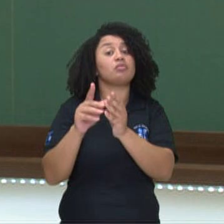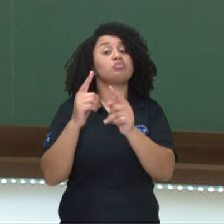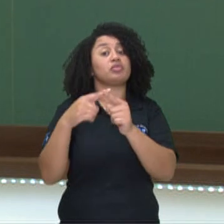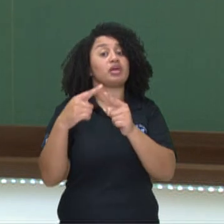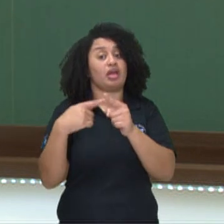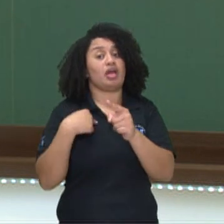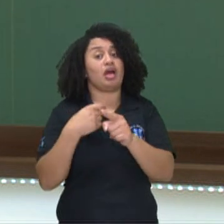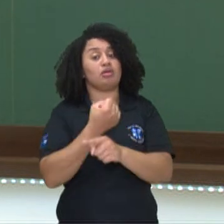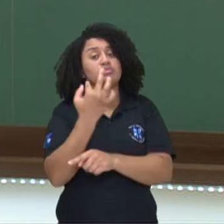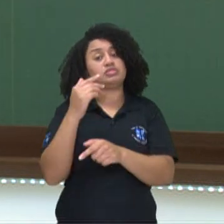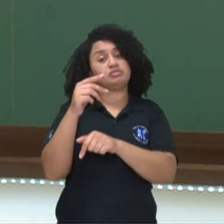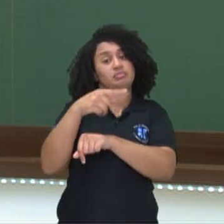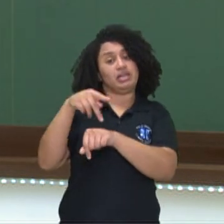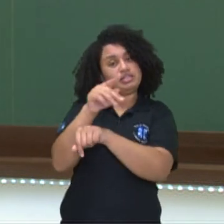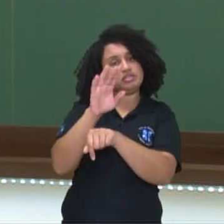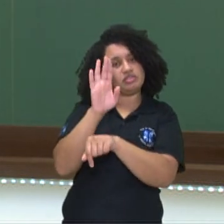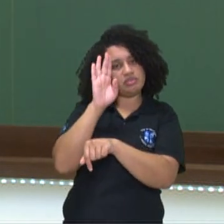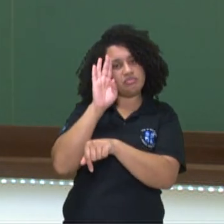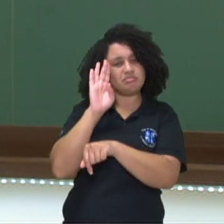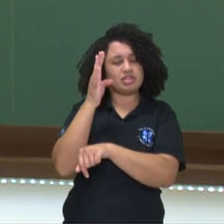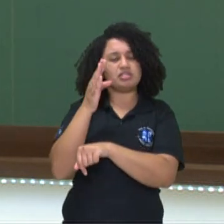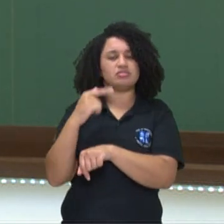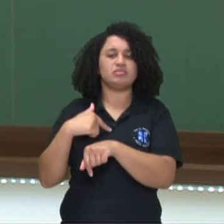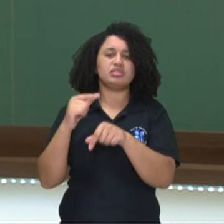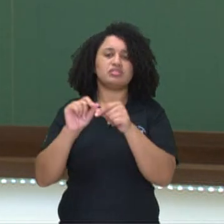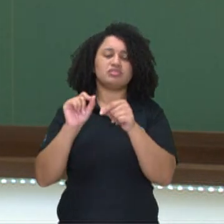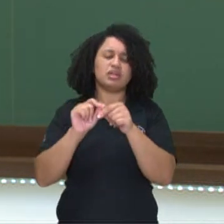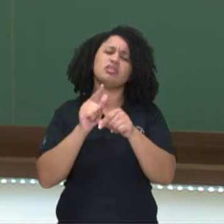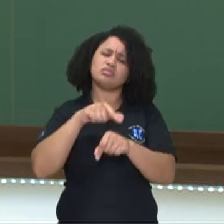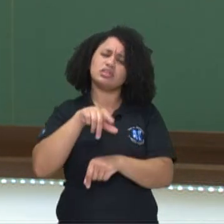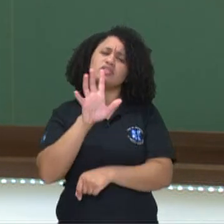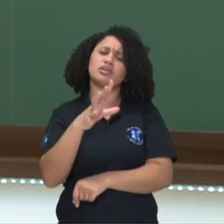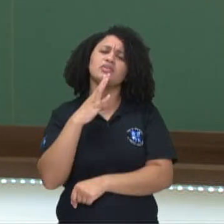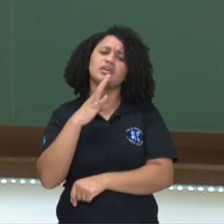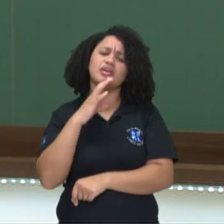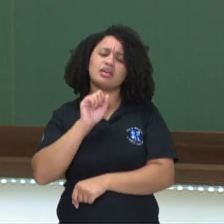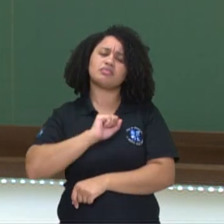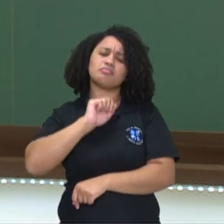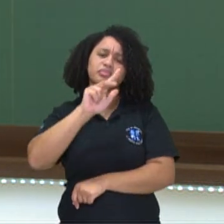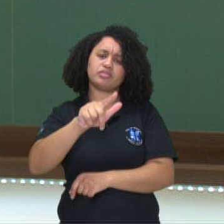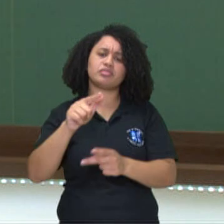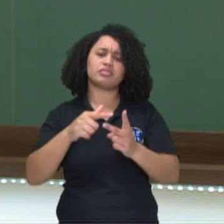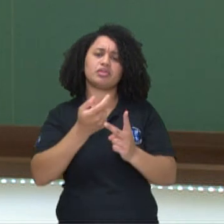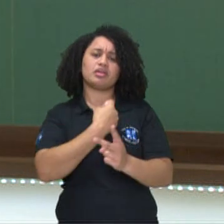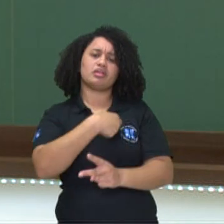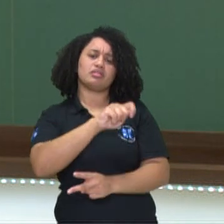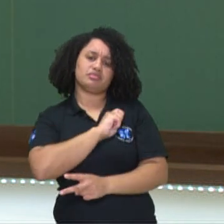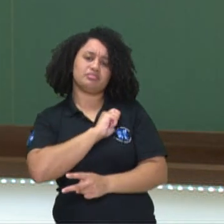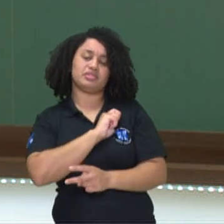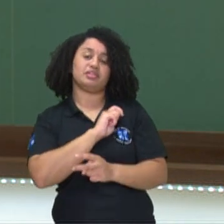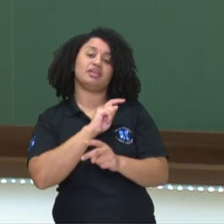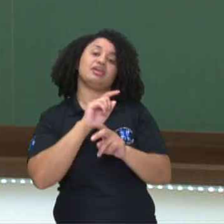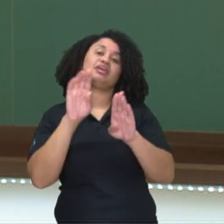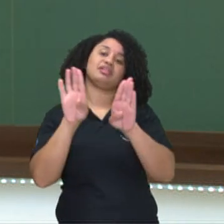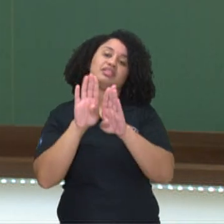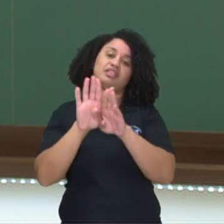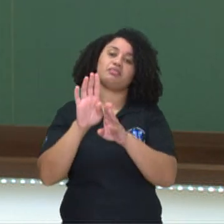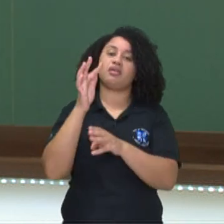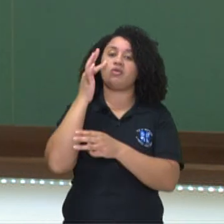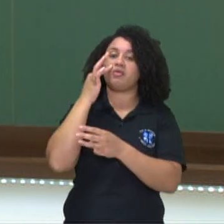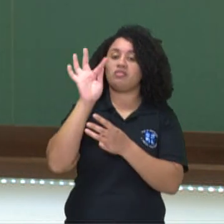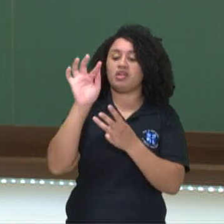por alguns países, que vocês já devem ter ouvido falar muitas vezes, Portugal e Espanha, além, é claro, de